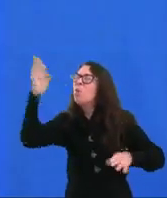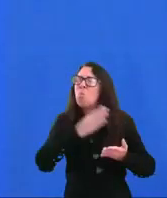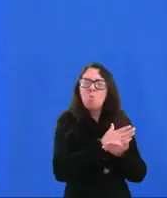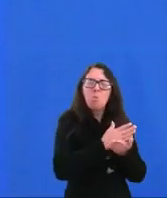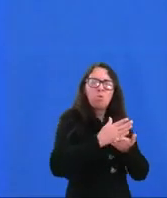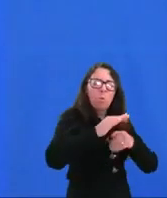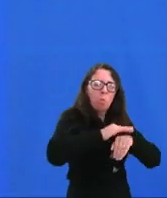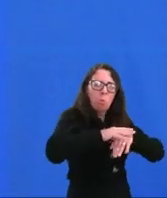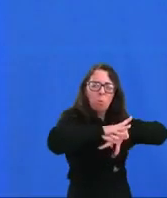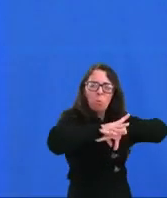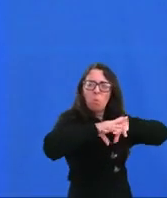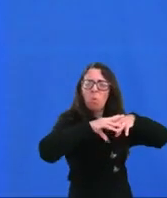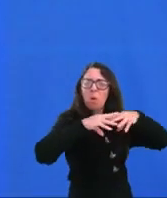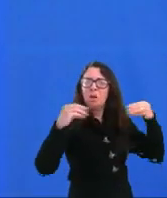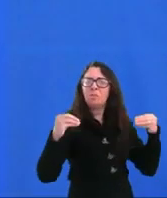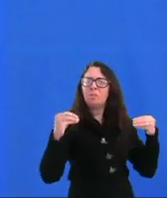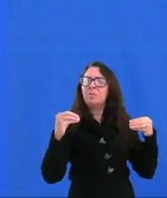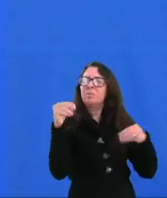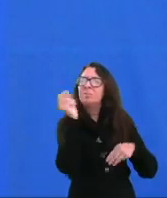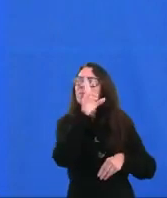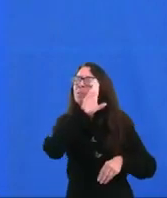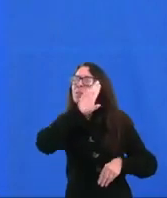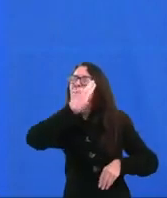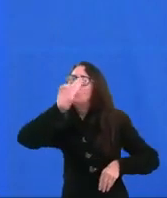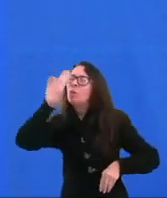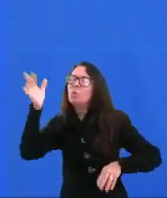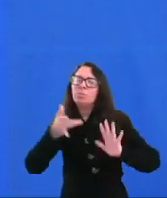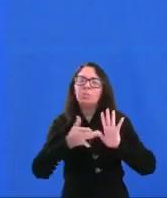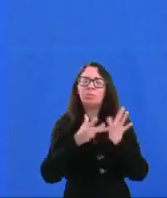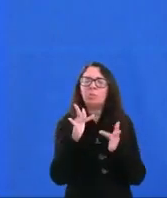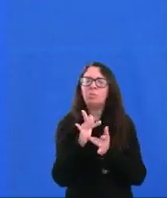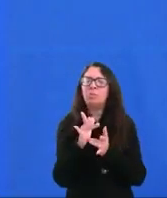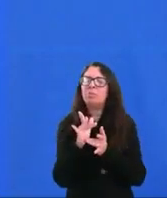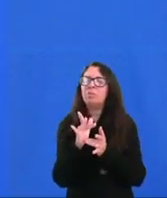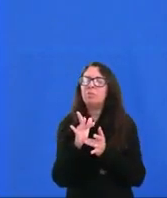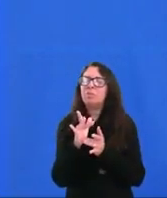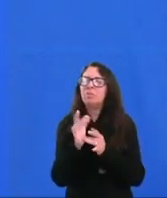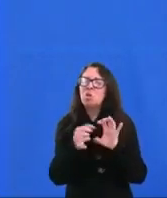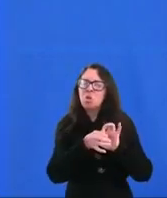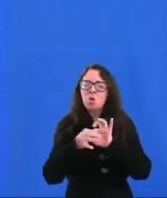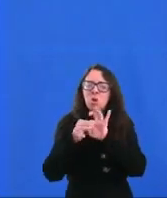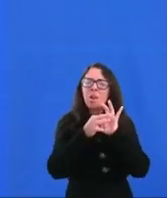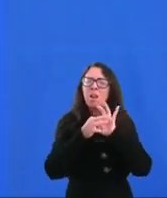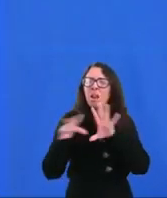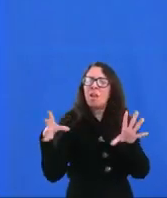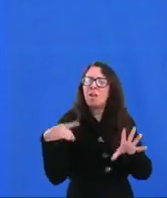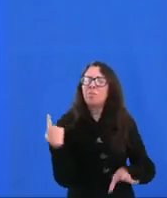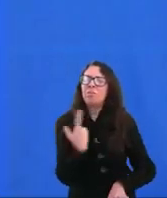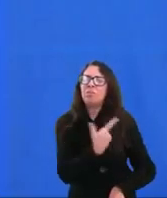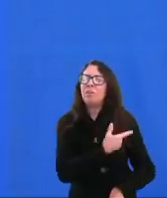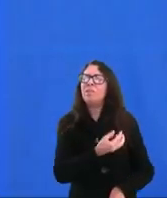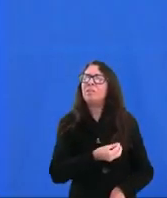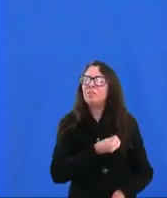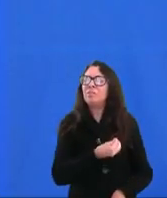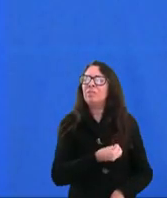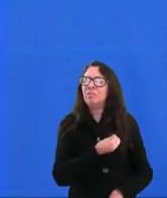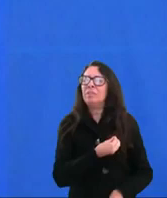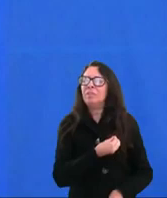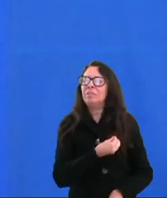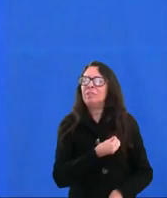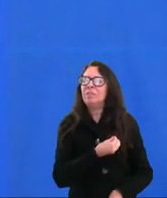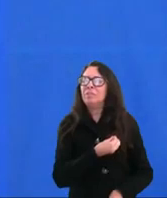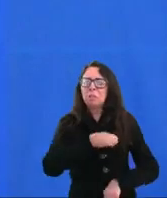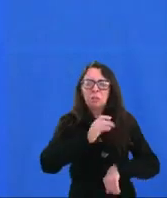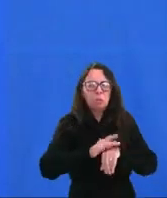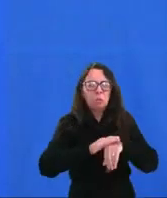do teu Filho amado Jesus Cristo, nos oriente, nos livre de todo mal. E se possível for, ó Pai, livra-nos deste